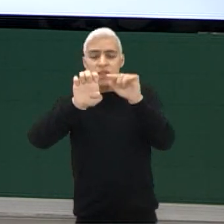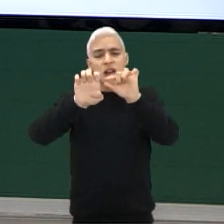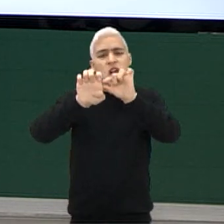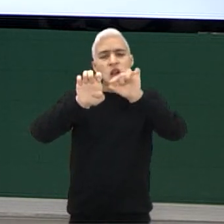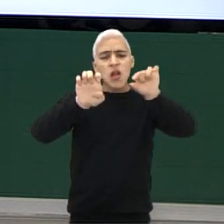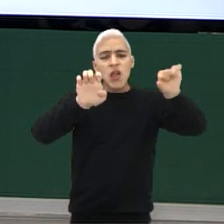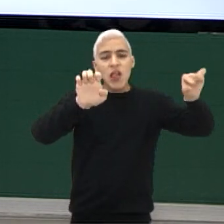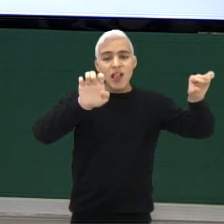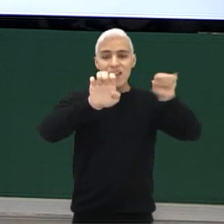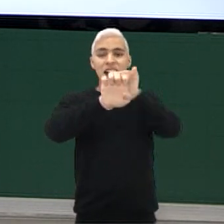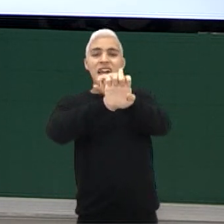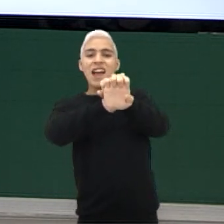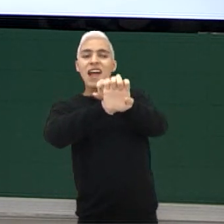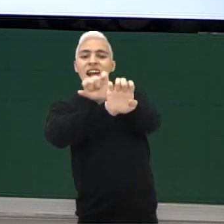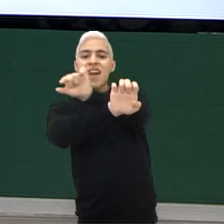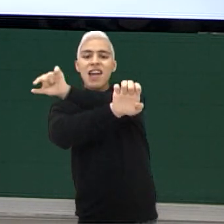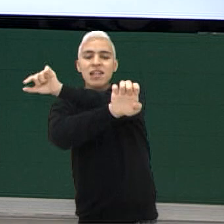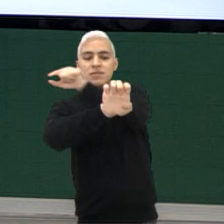o quê?